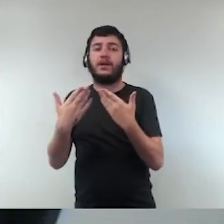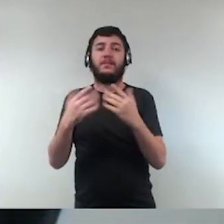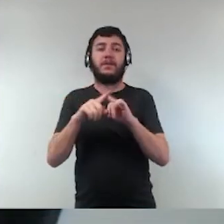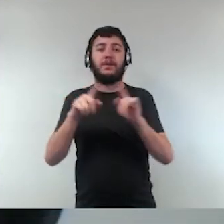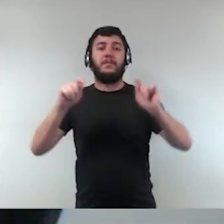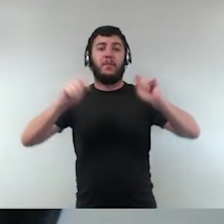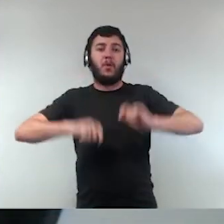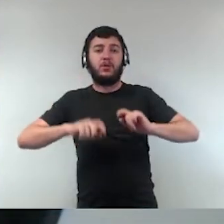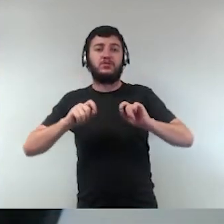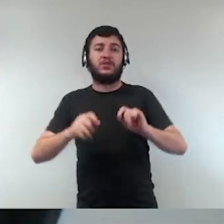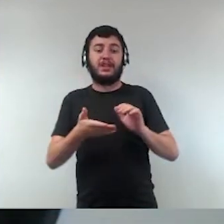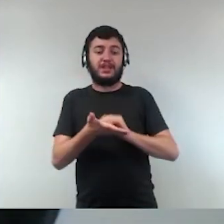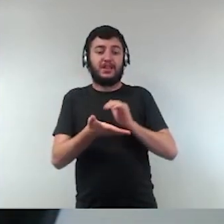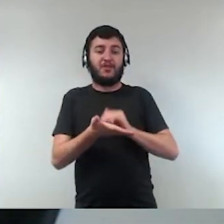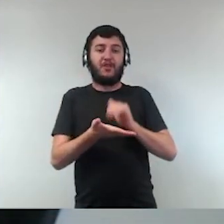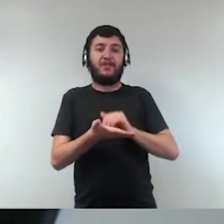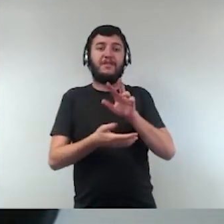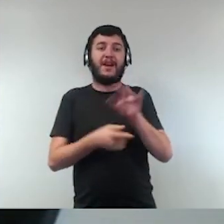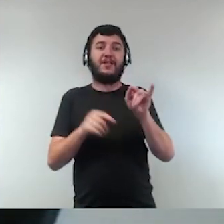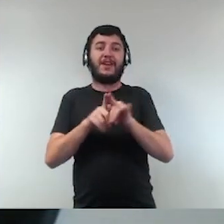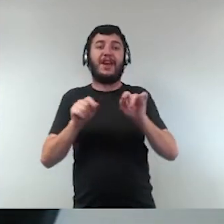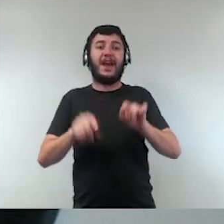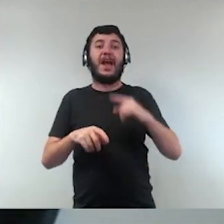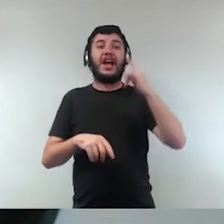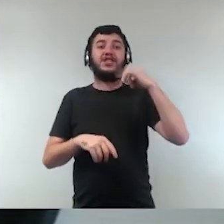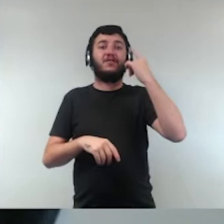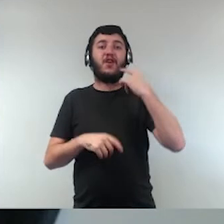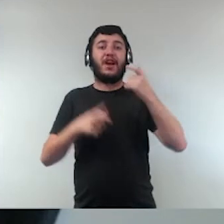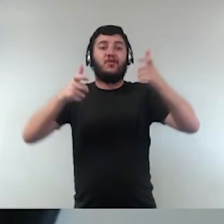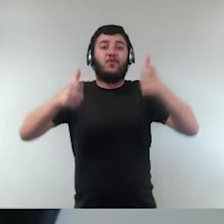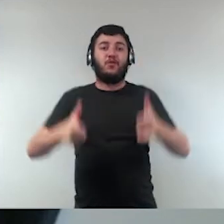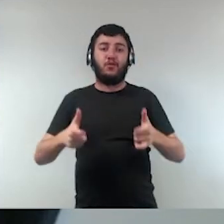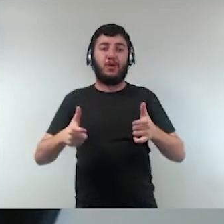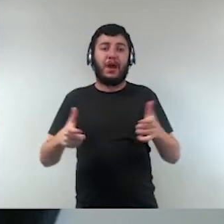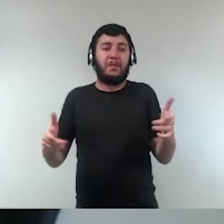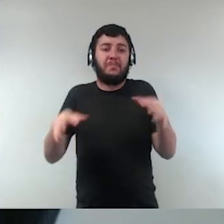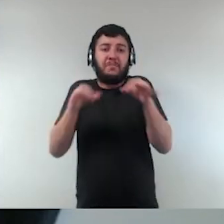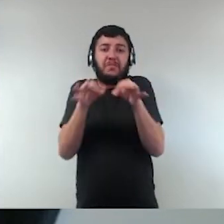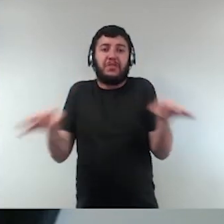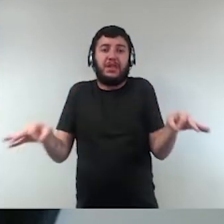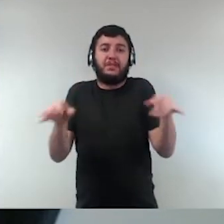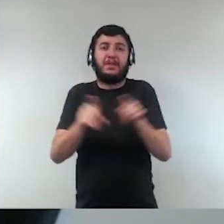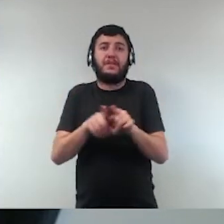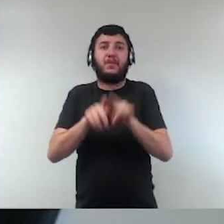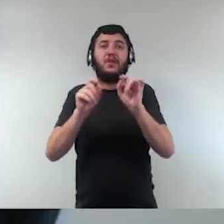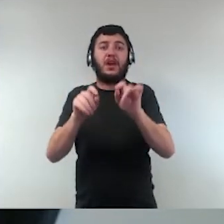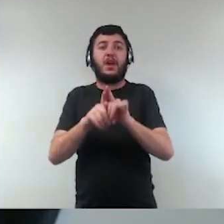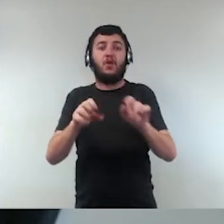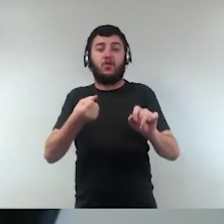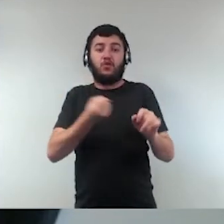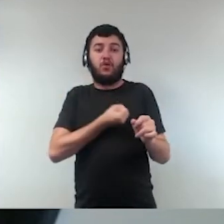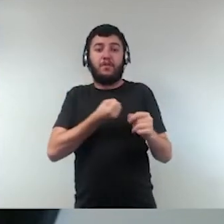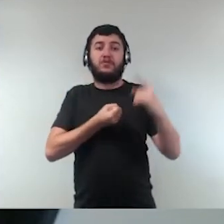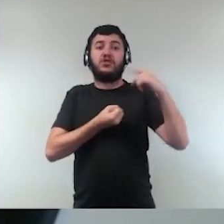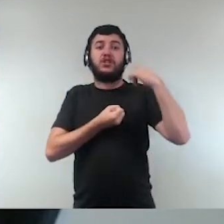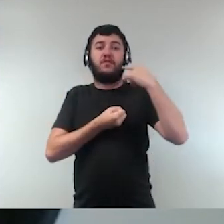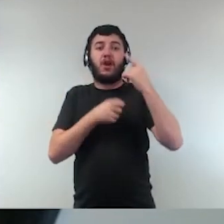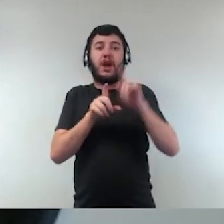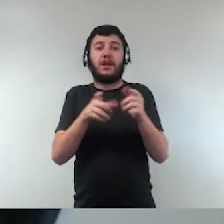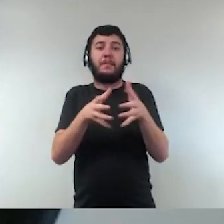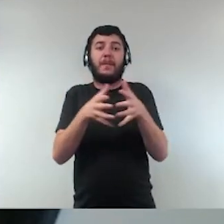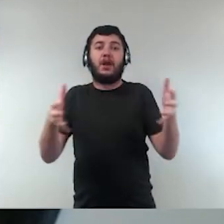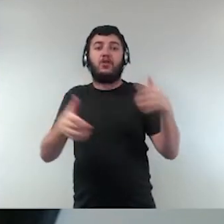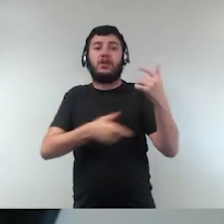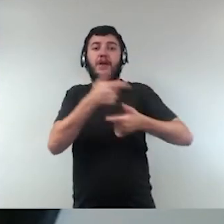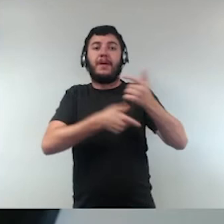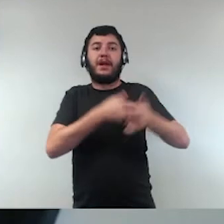ocupar talvez um espaço físico menor, com um número maior de advogados trabalhando em regime de home office, em